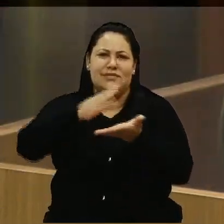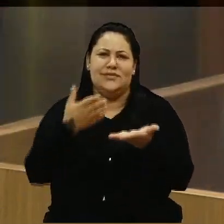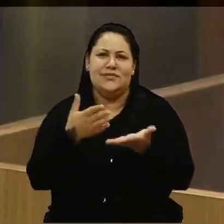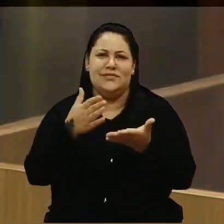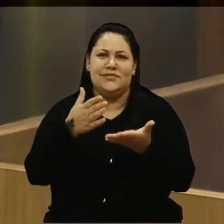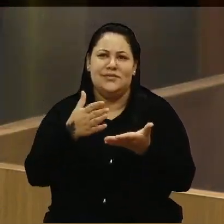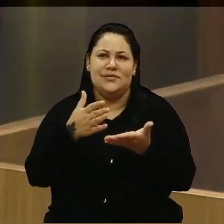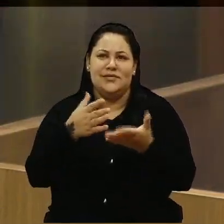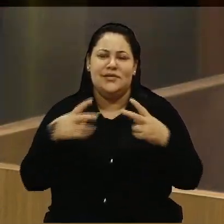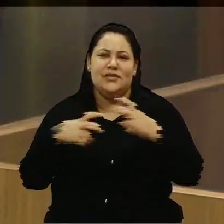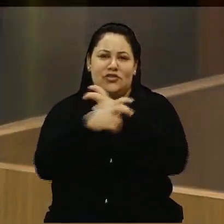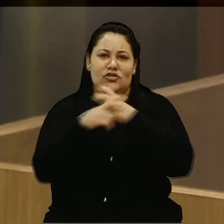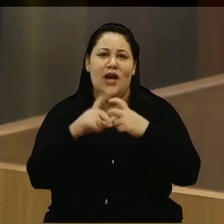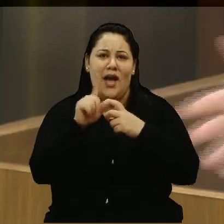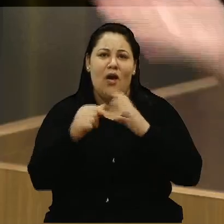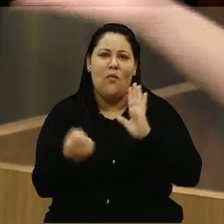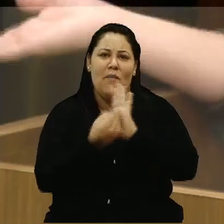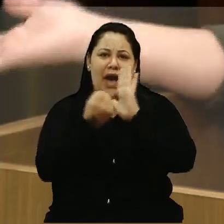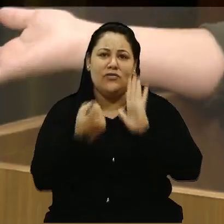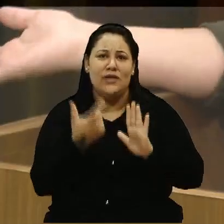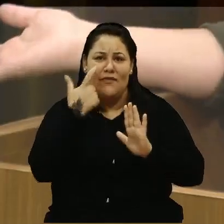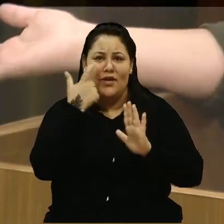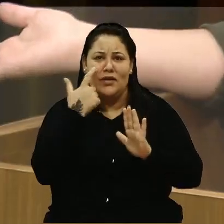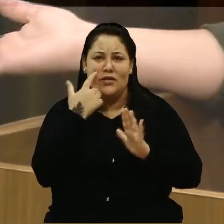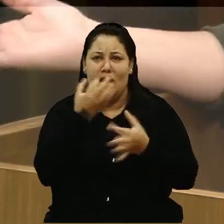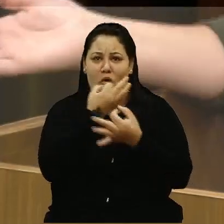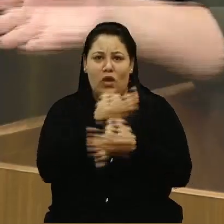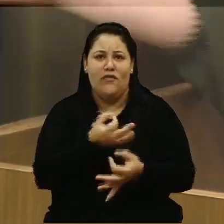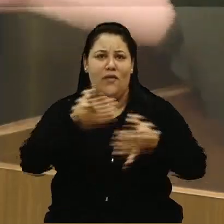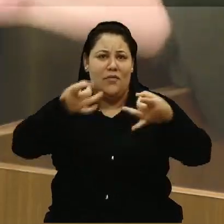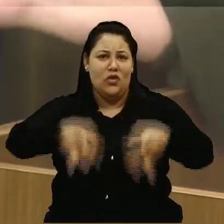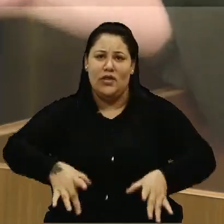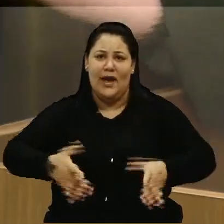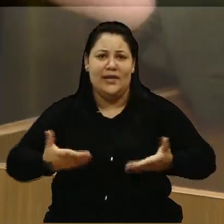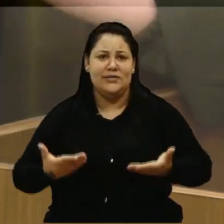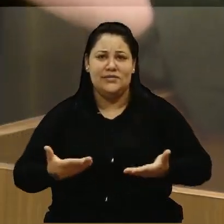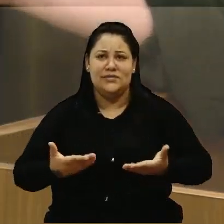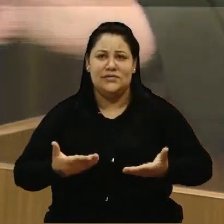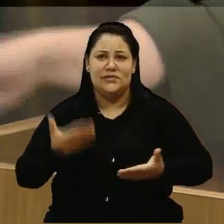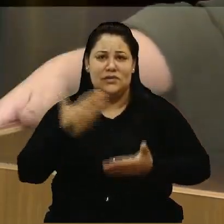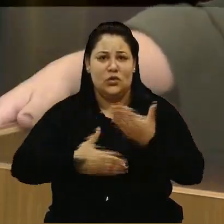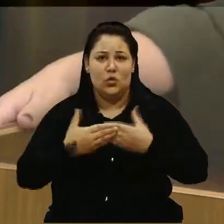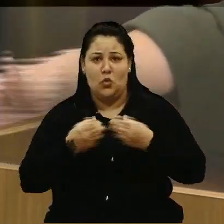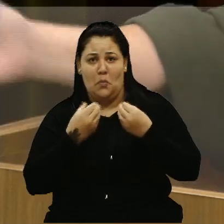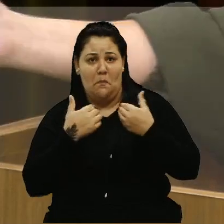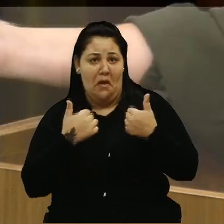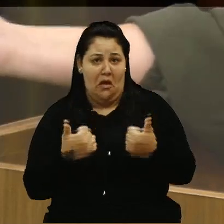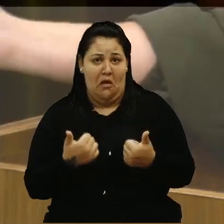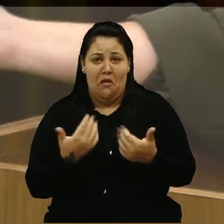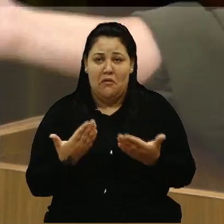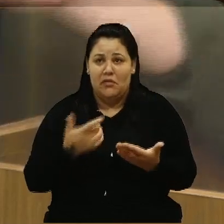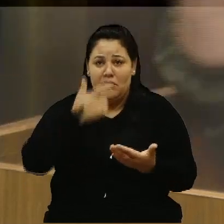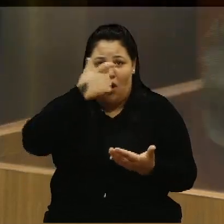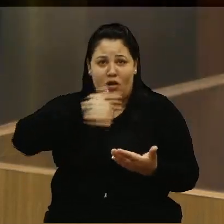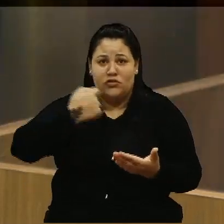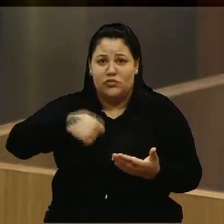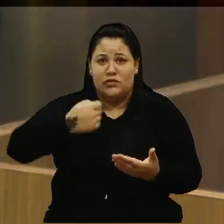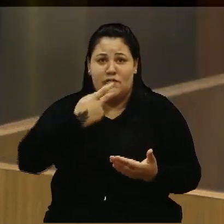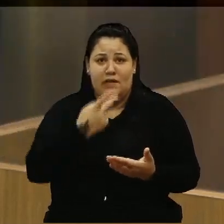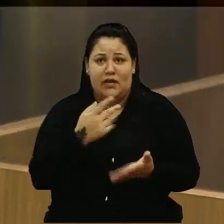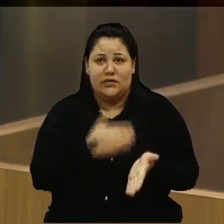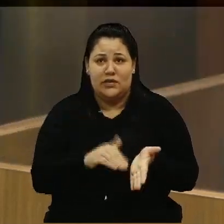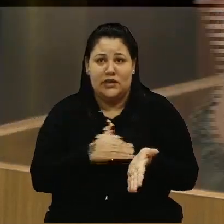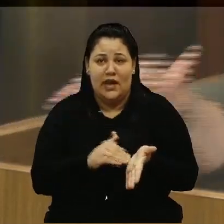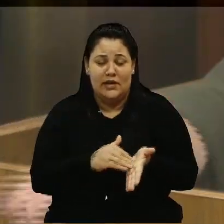cidade. Todo mundo que passa por ali está vendo que está as traças. E a gente deixar tudo bem, né? E acho que eu não preciso ir lá falar com o secretário.